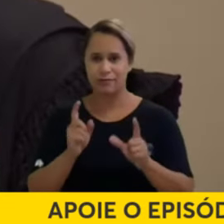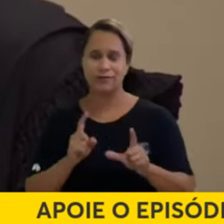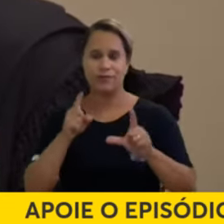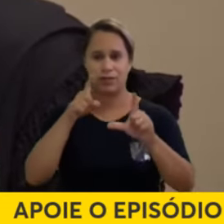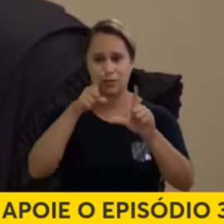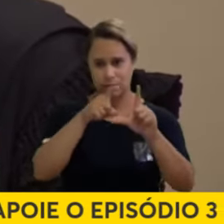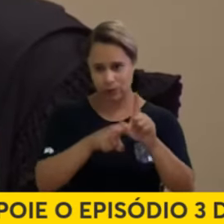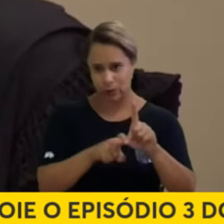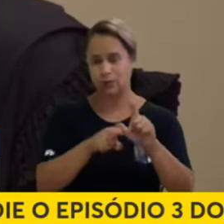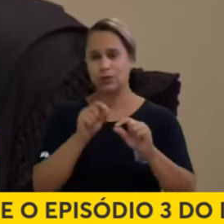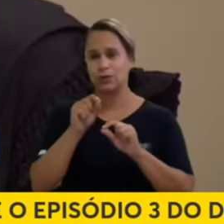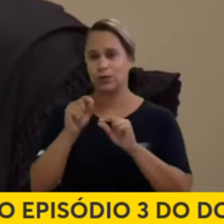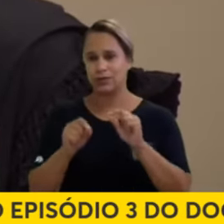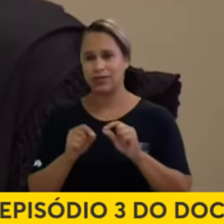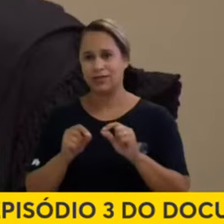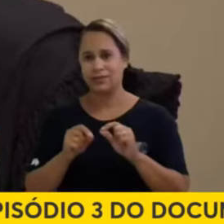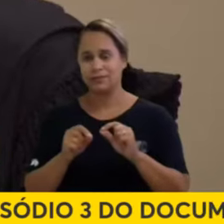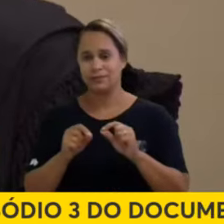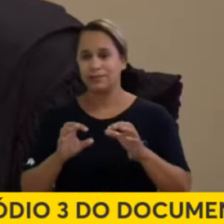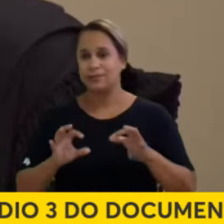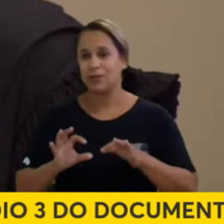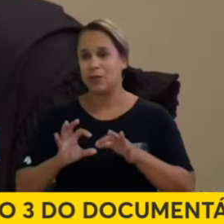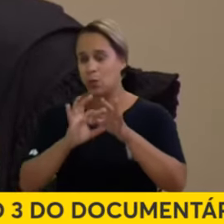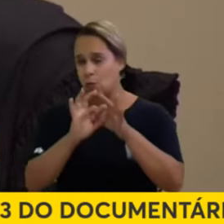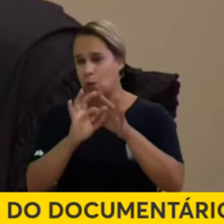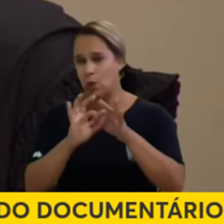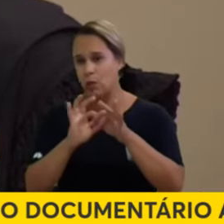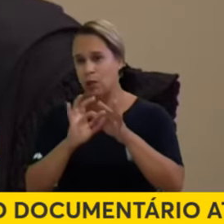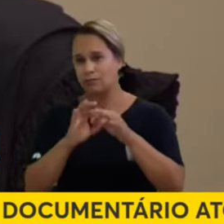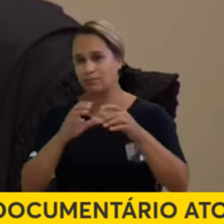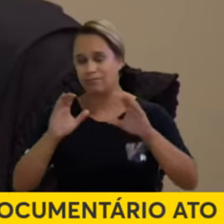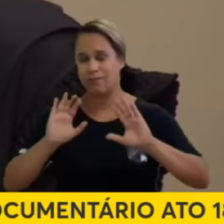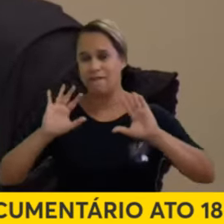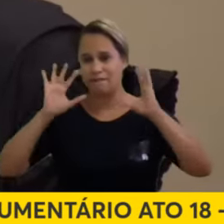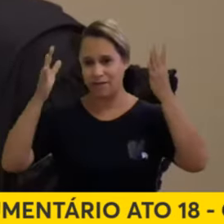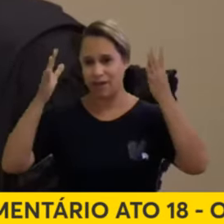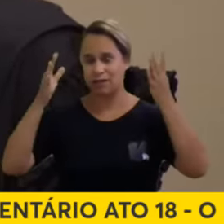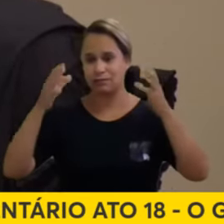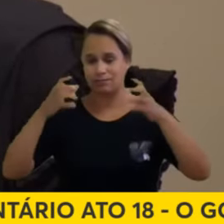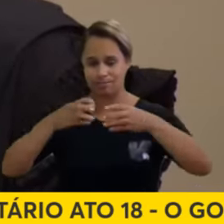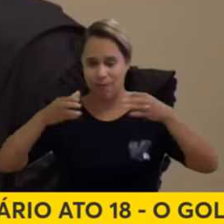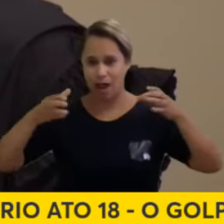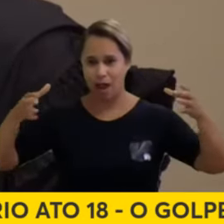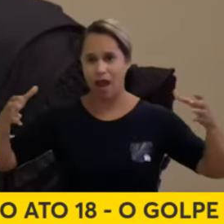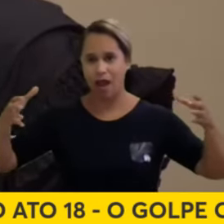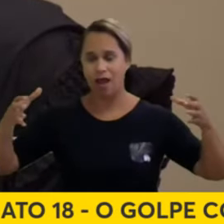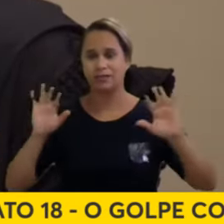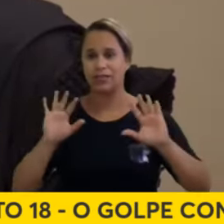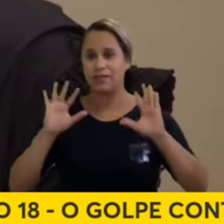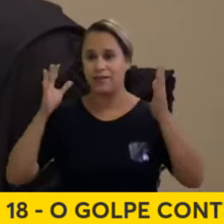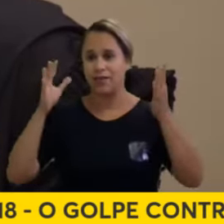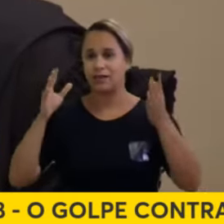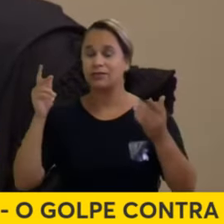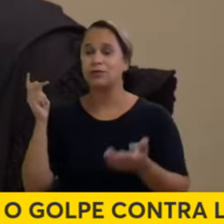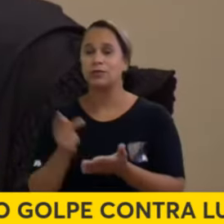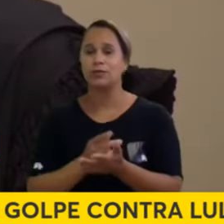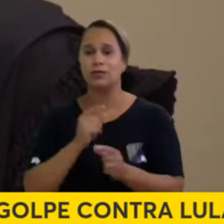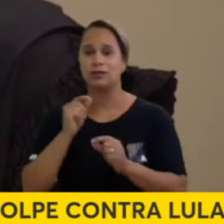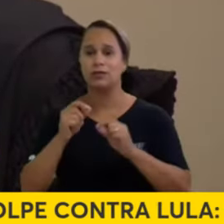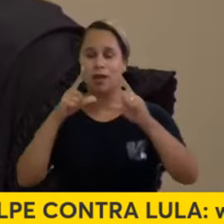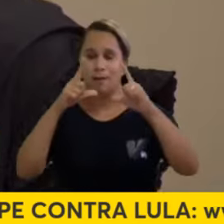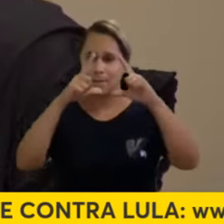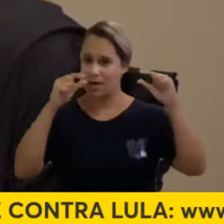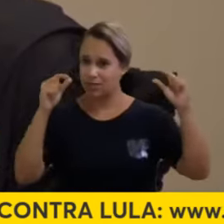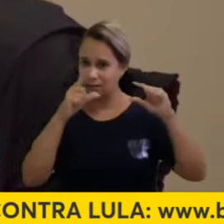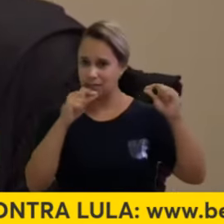atreladas ao evento de grande porte destinadas à divulgação da filiação do investigado Sérgio Mouro evento esse que ocorreu em Brasília e não em alguma